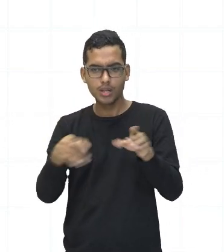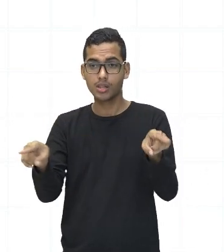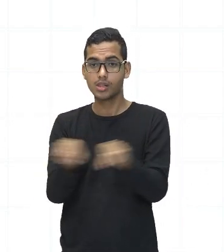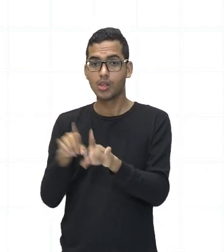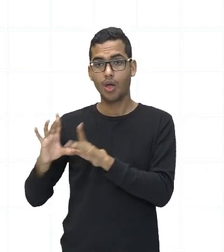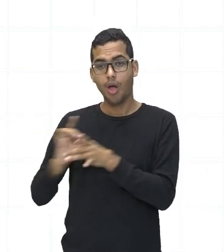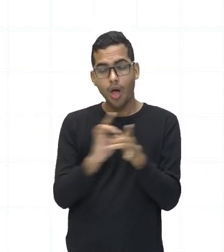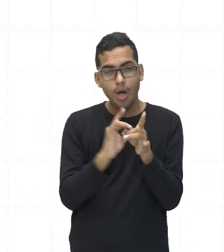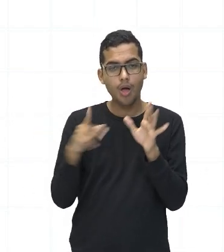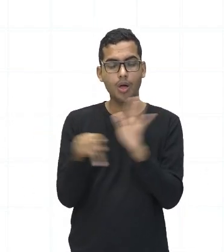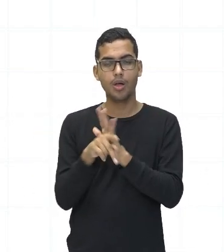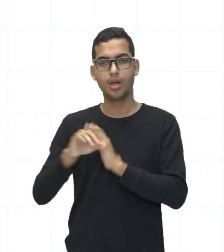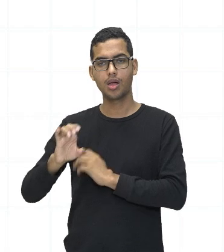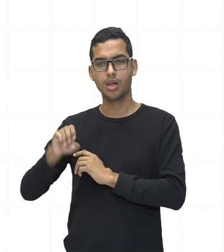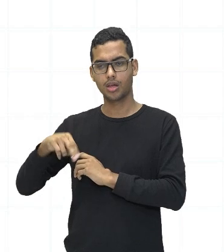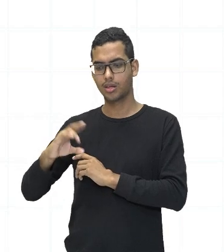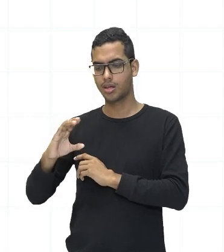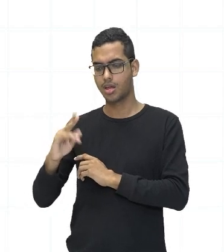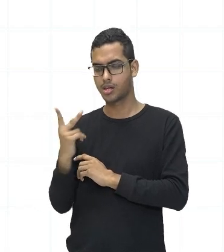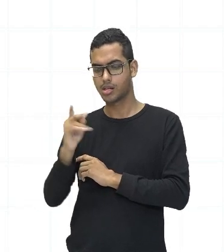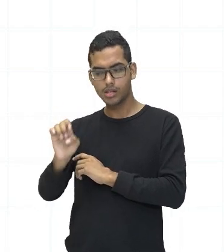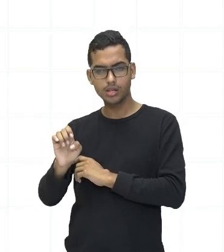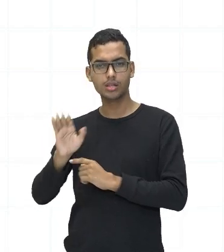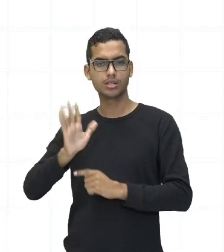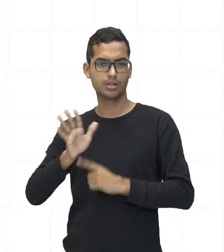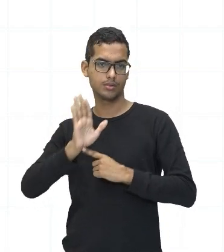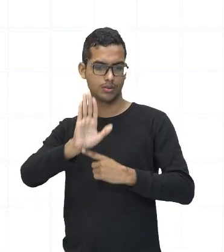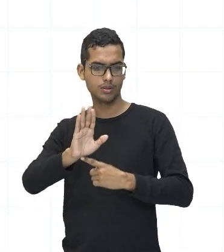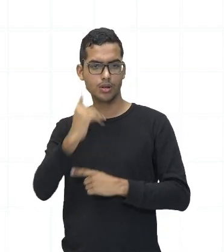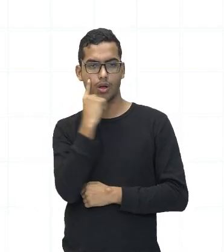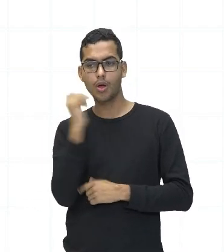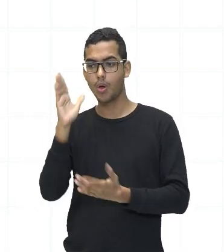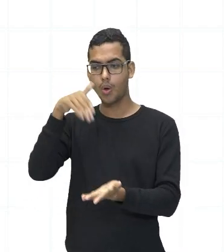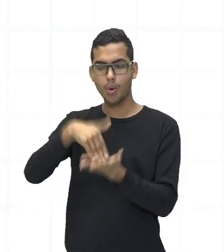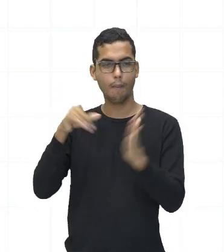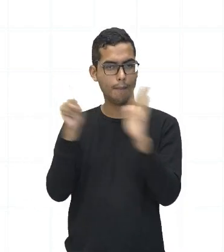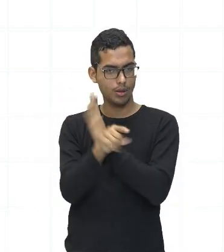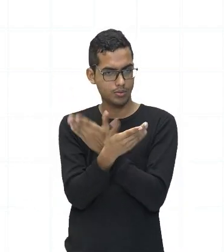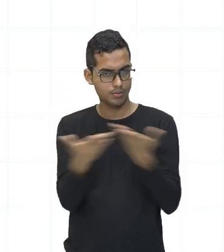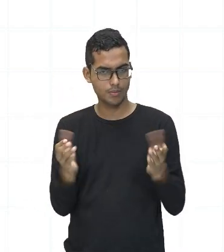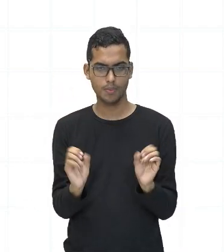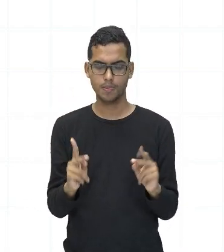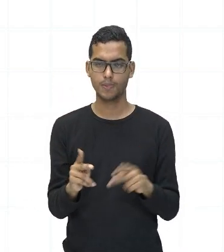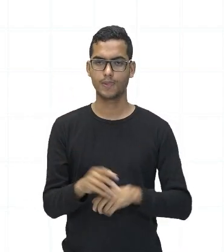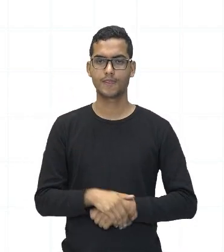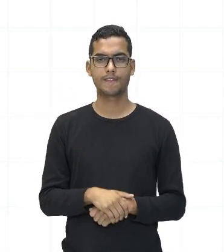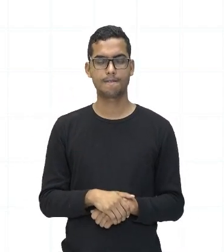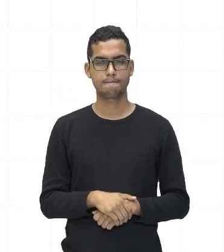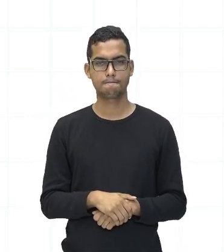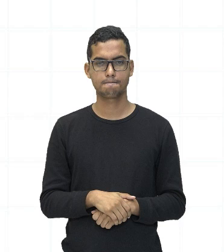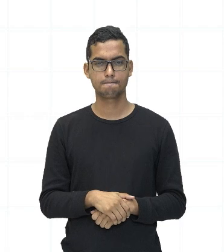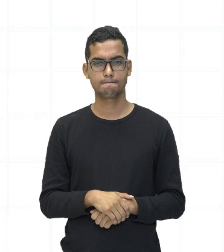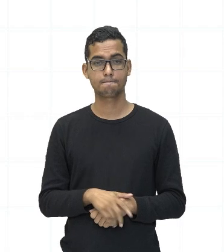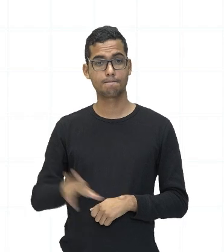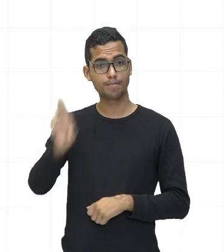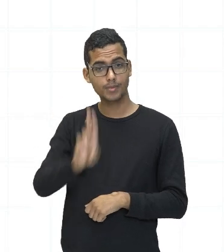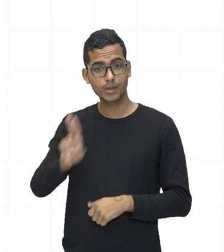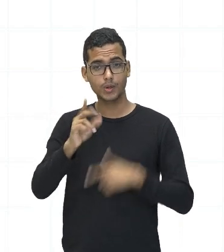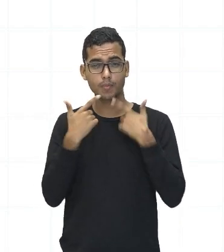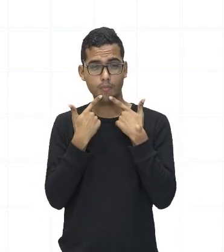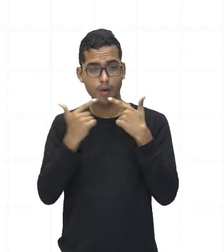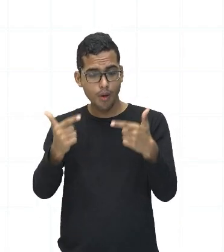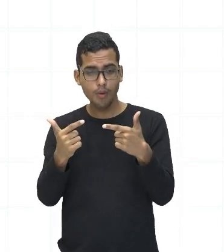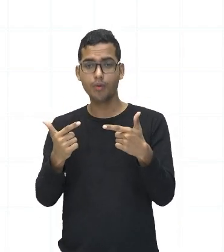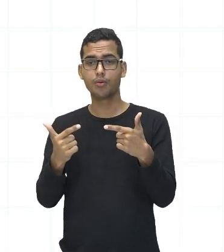verbo encher, já me conduz aí a última pergunta desse nosso cartaz. Utiliza a linguagem figurada, né?